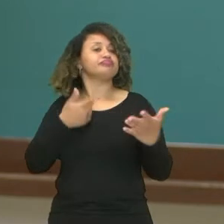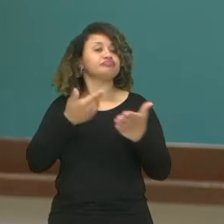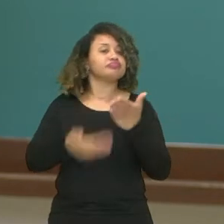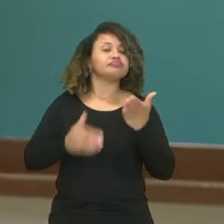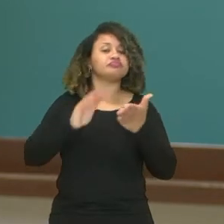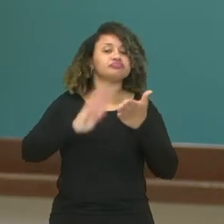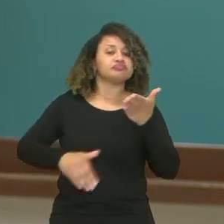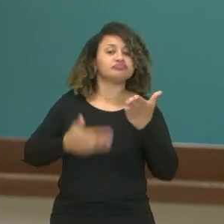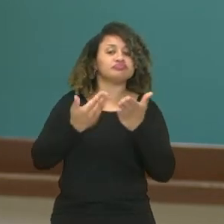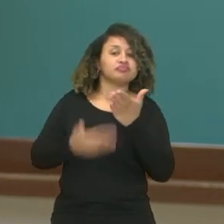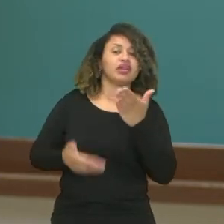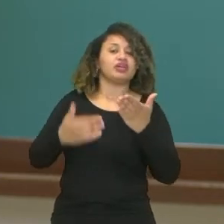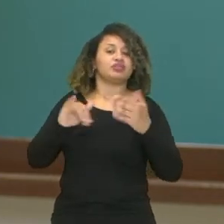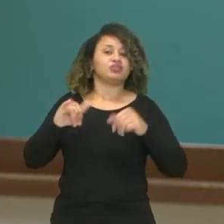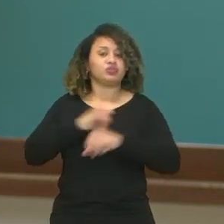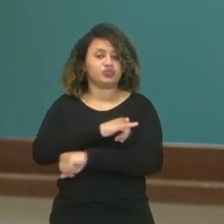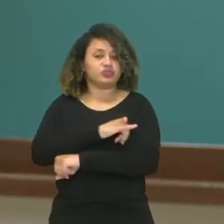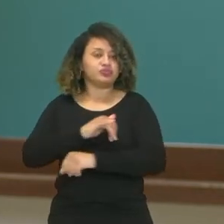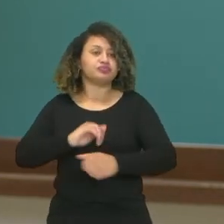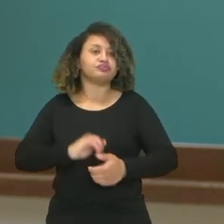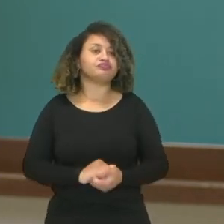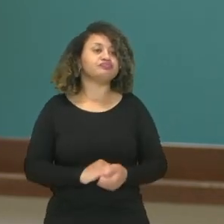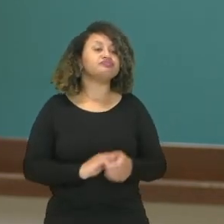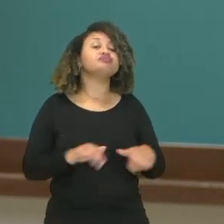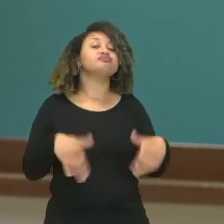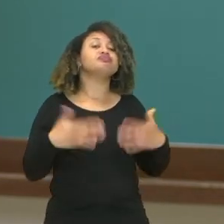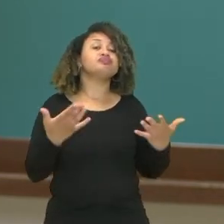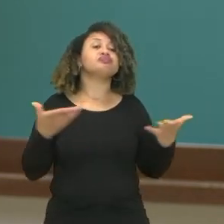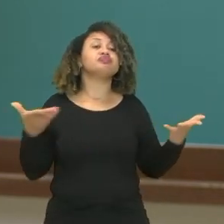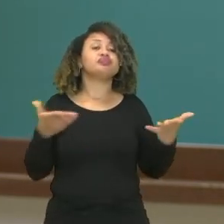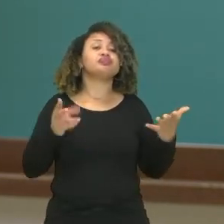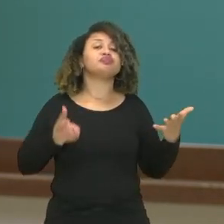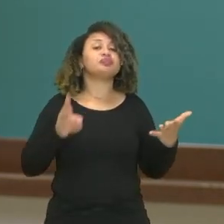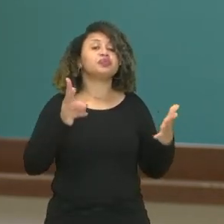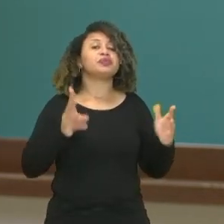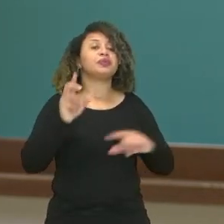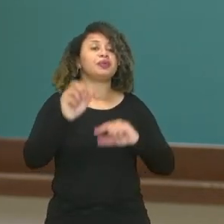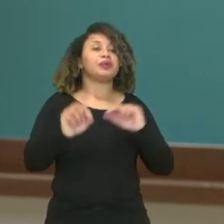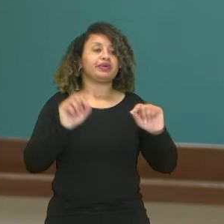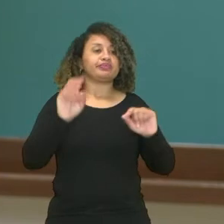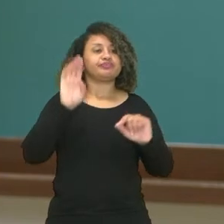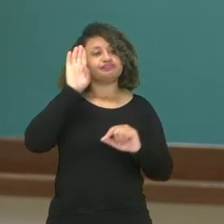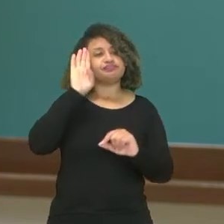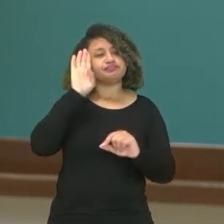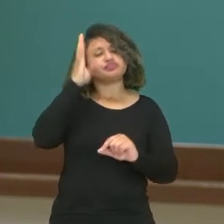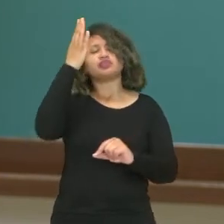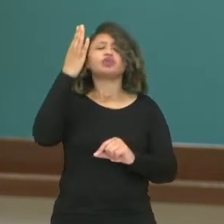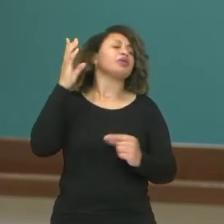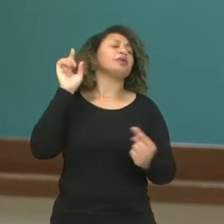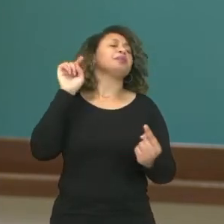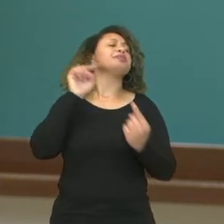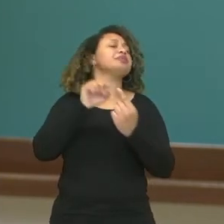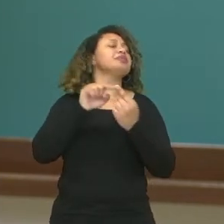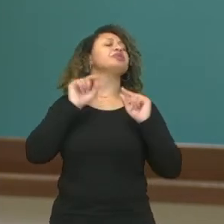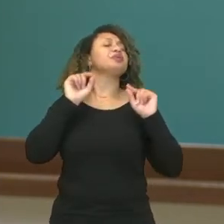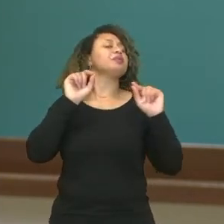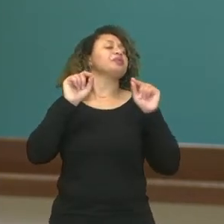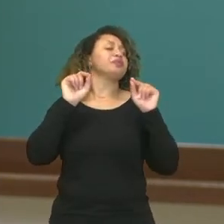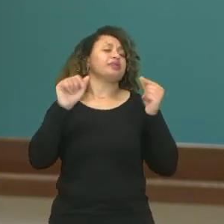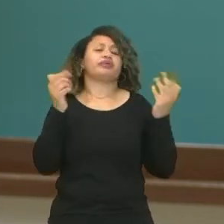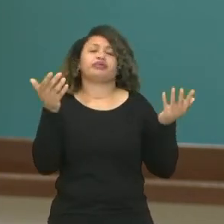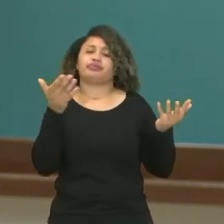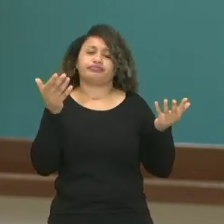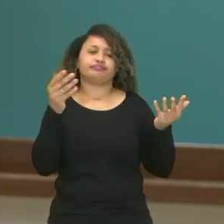aí uma informação para vocês. Continuando. O principal, e qual que é o objetivo do HIIT? Tá?